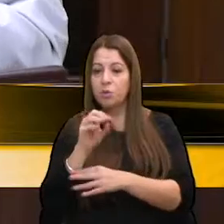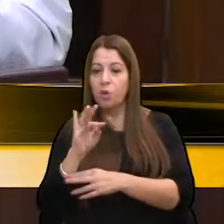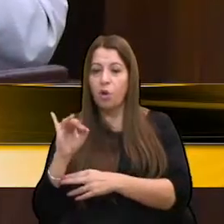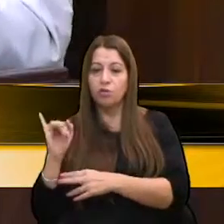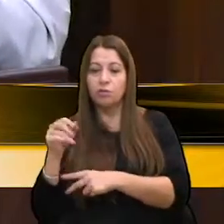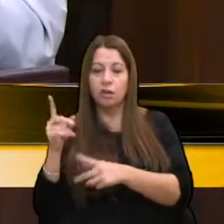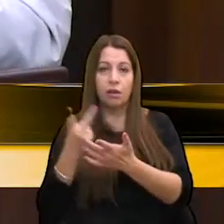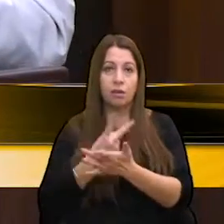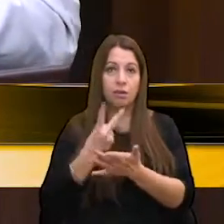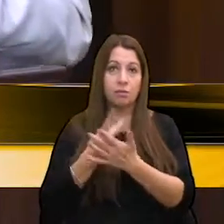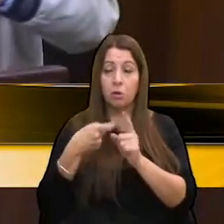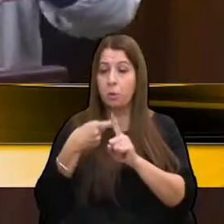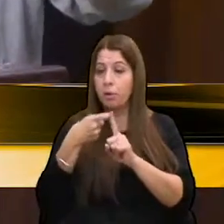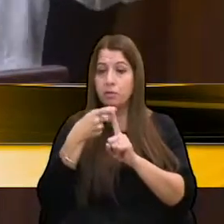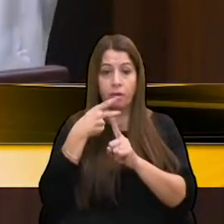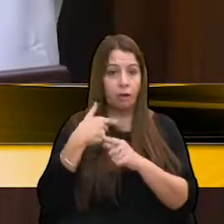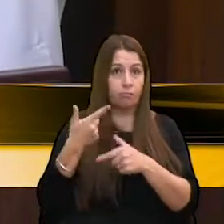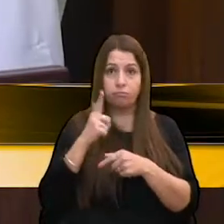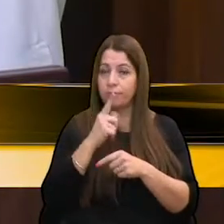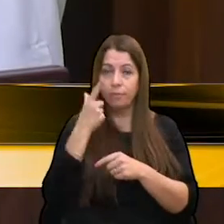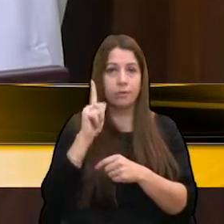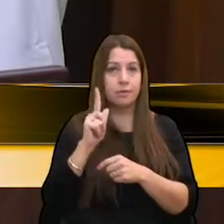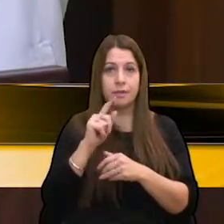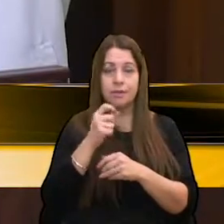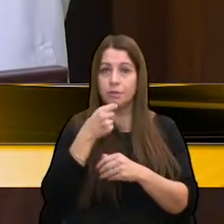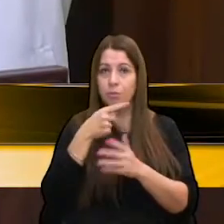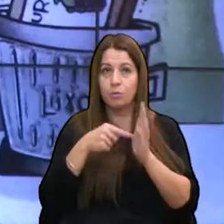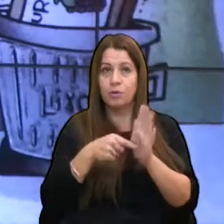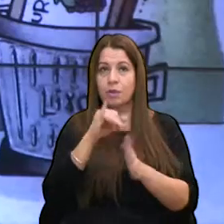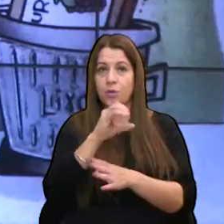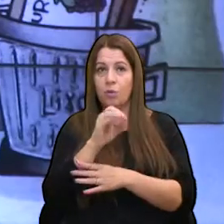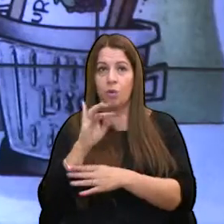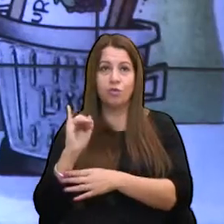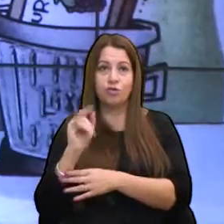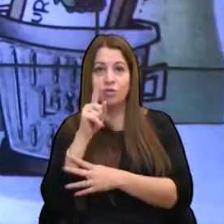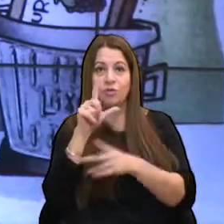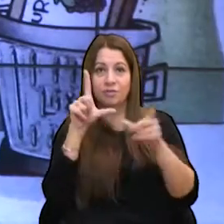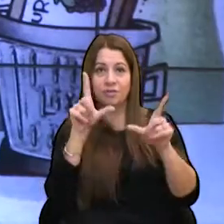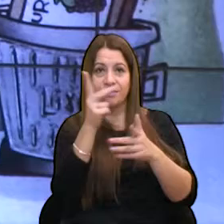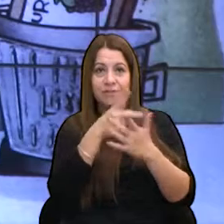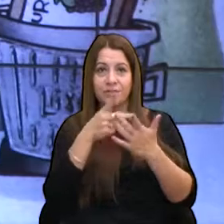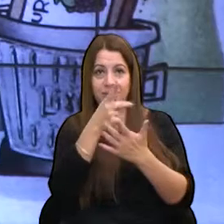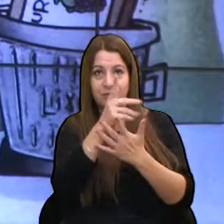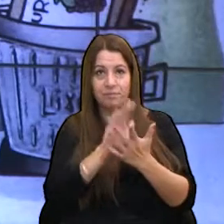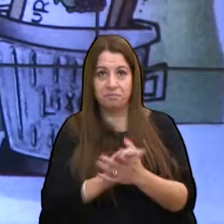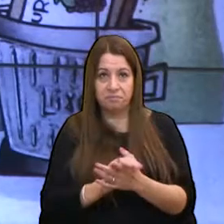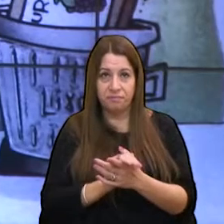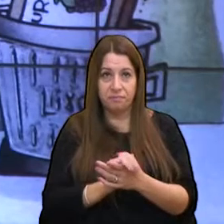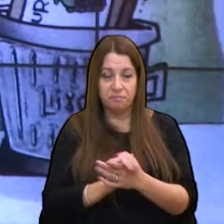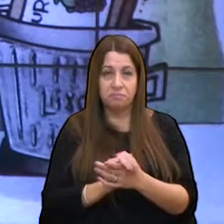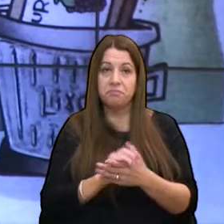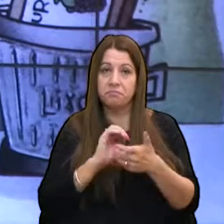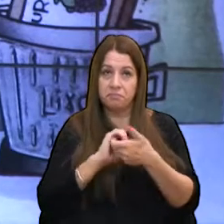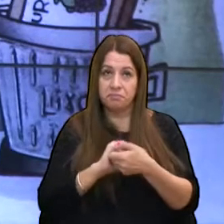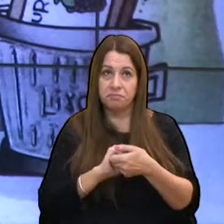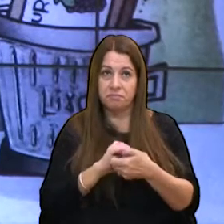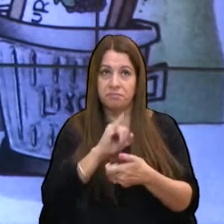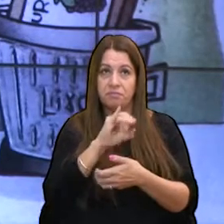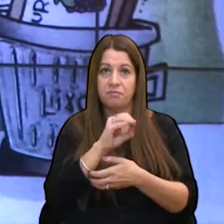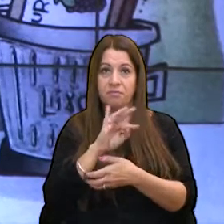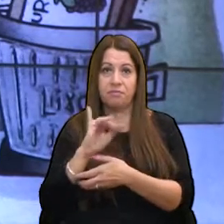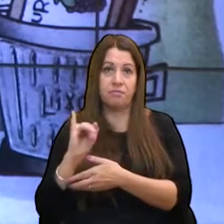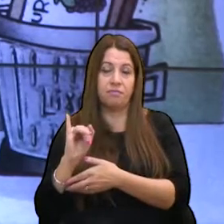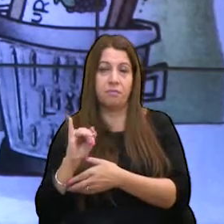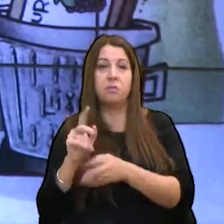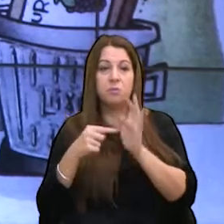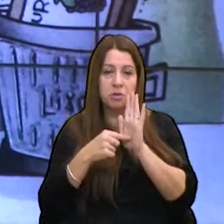ficar aqui um mês inteiro discursando, nós não vamos conseguir transmitir o que o IOT consegue num quadrinho. Então, cumprimentar o IOT, ele está